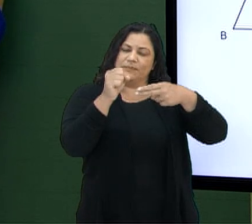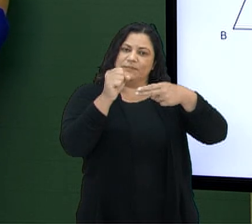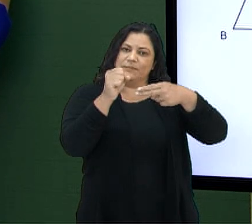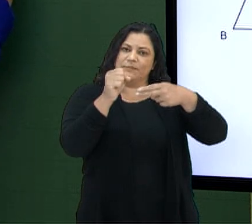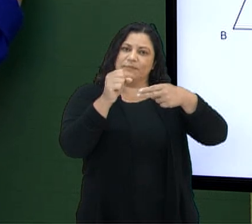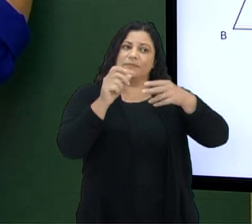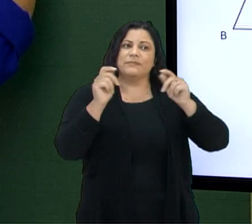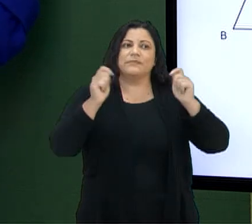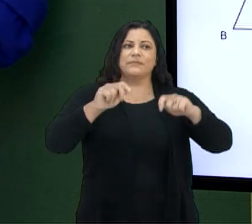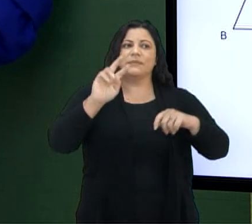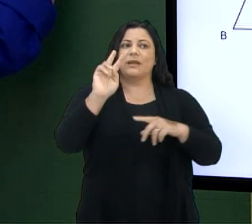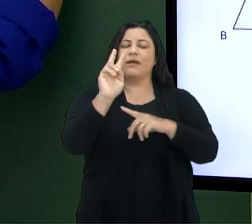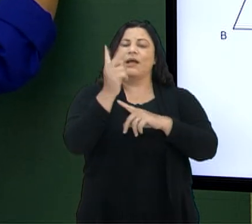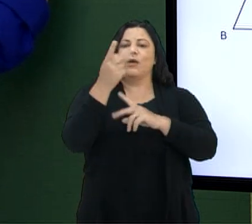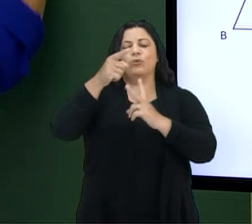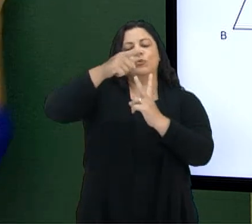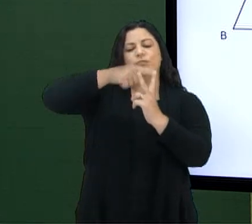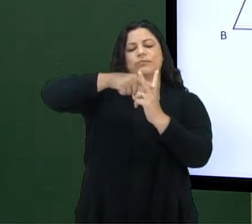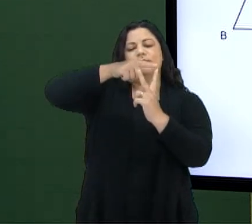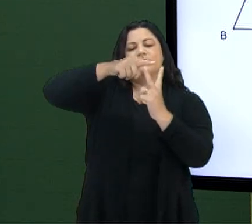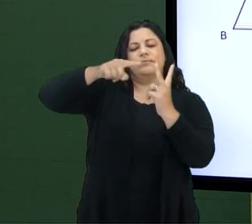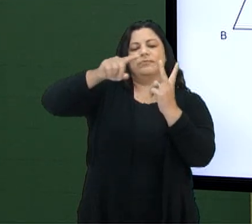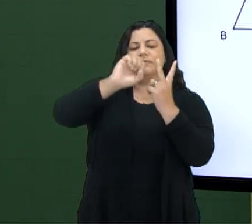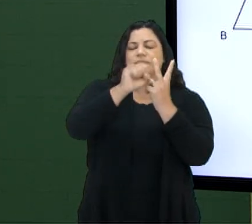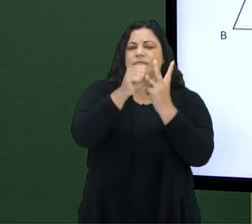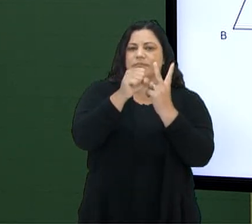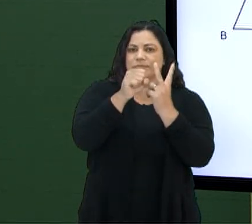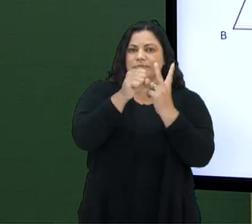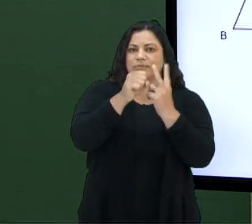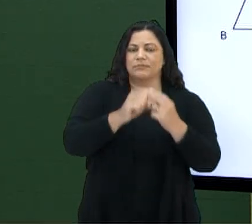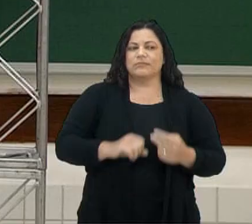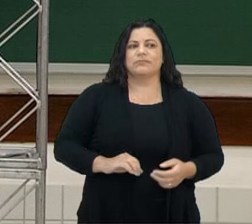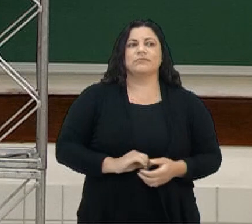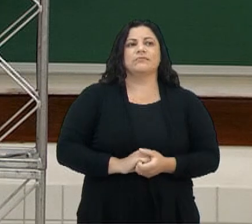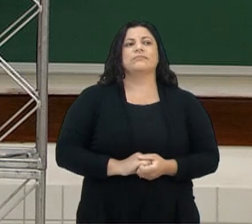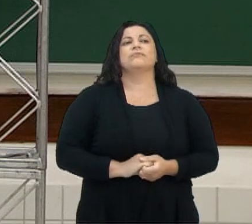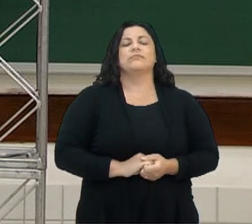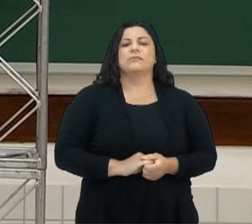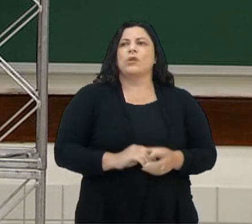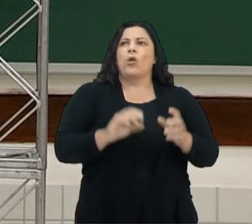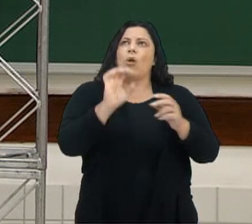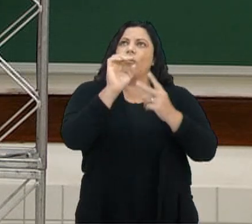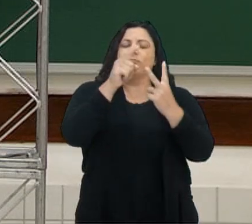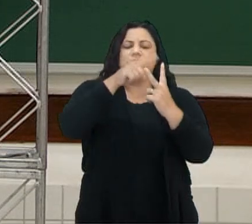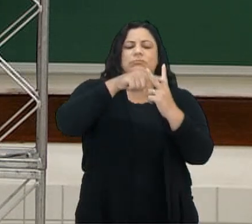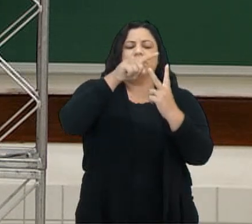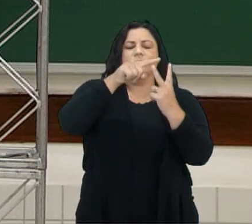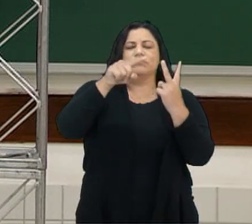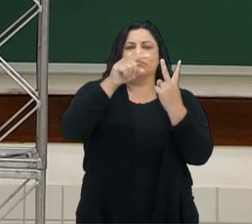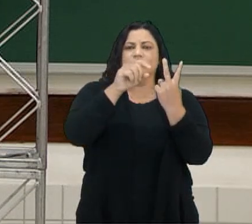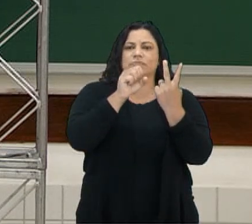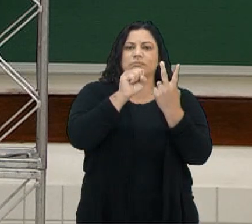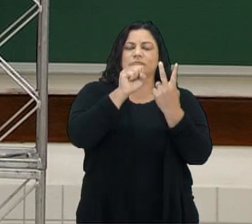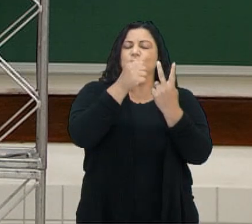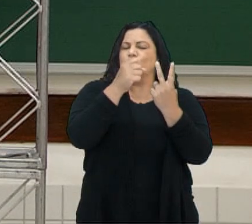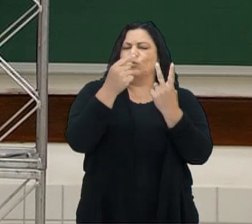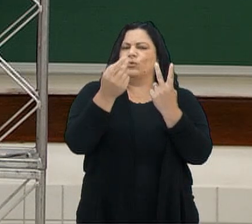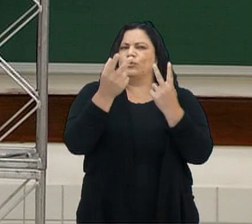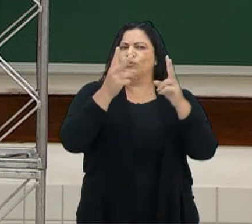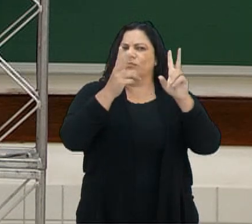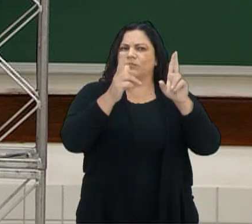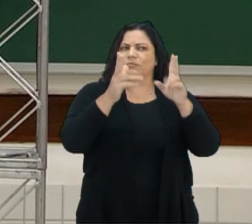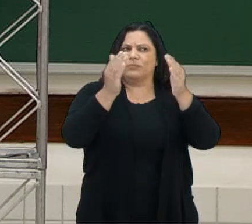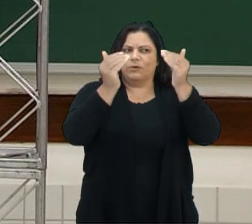a altura vai ser a raiz quadrada de 8, certo? 8 é a mesma coisa que 4 vezes 2, então o 4 cai fora da